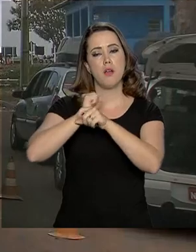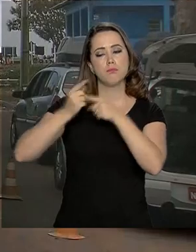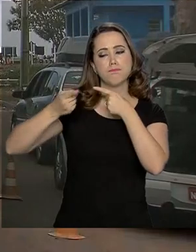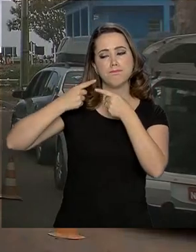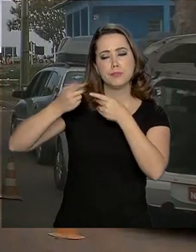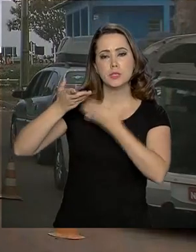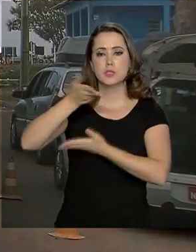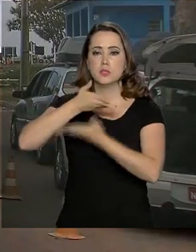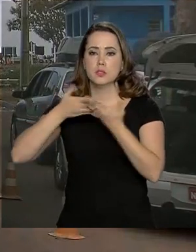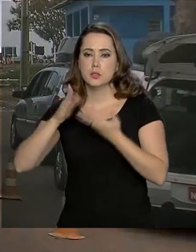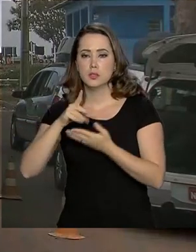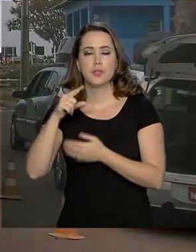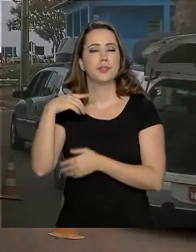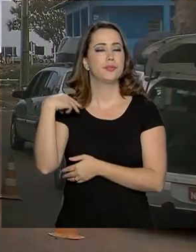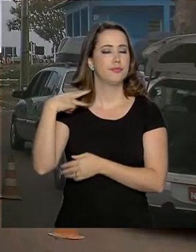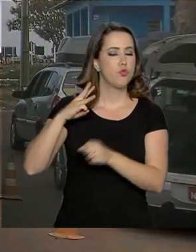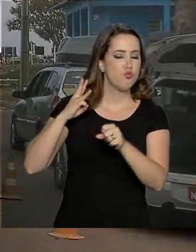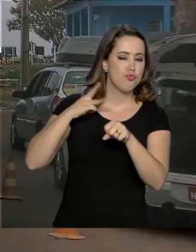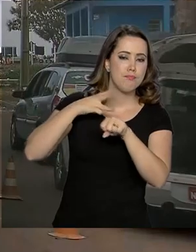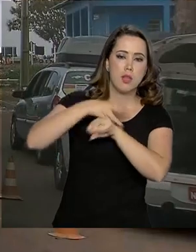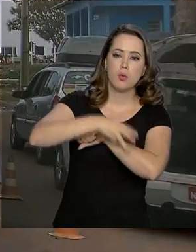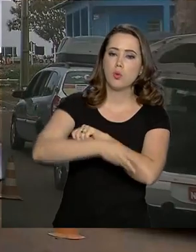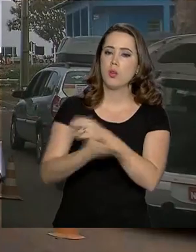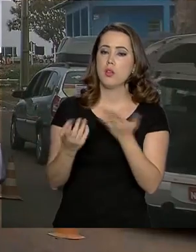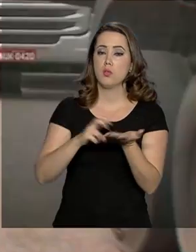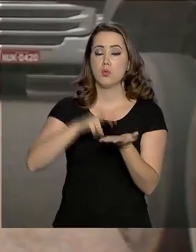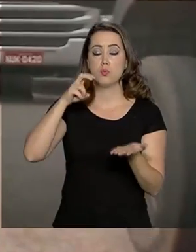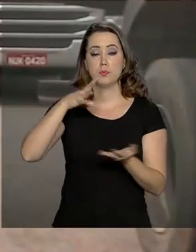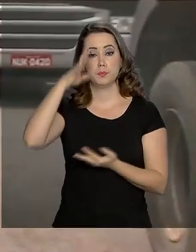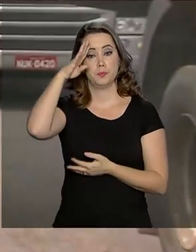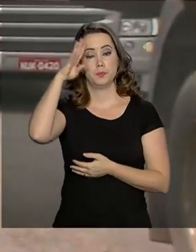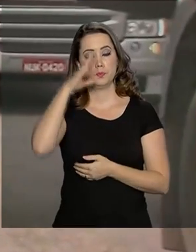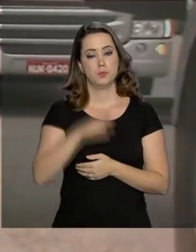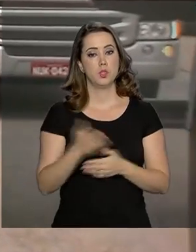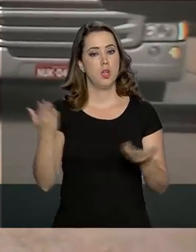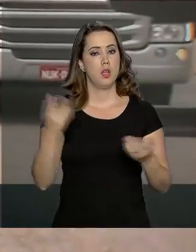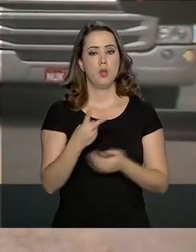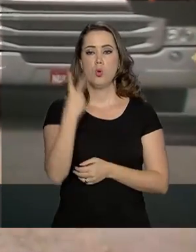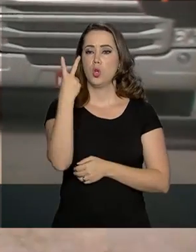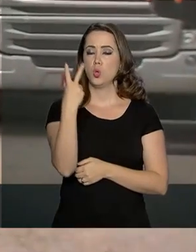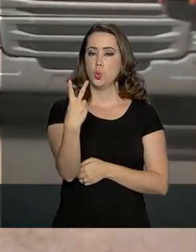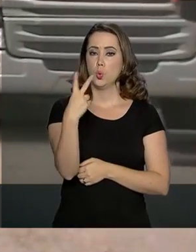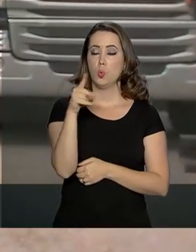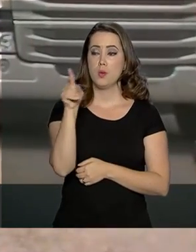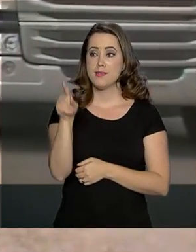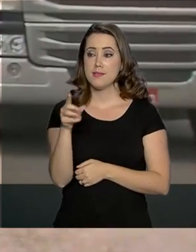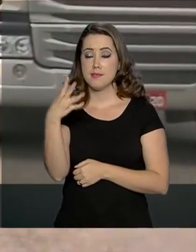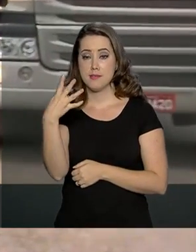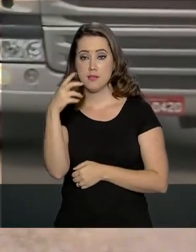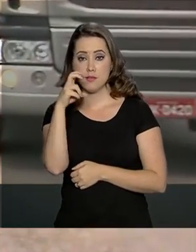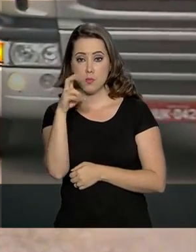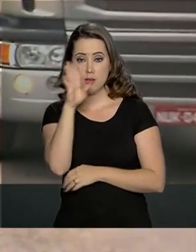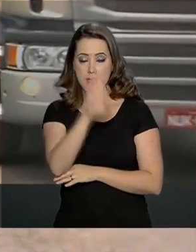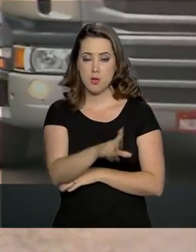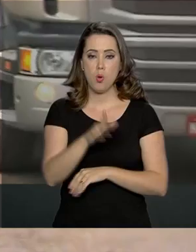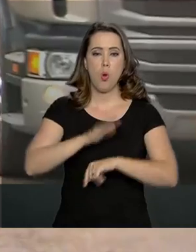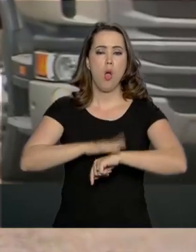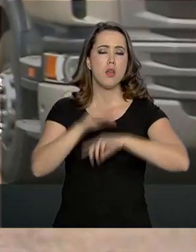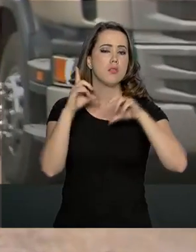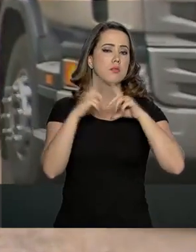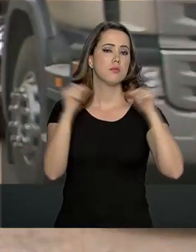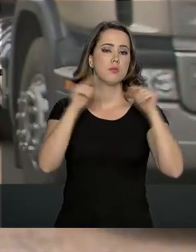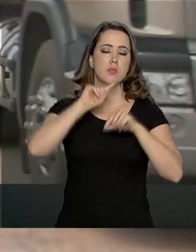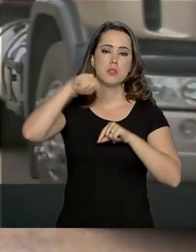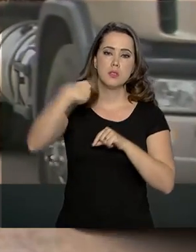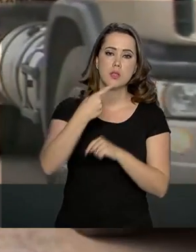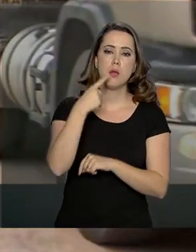negociação que atravessou a madrugada e a manhã desta quarta-feira. Agora são 2h45 da tarde, horário de Brasília, e